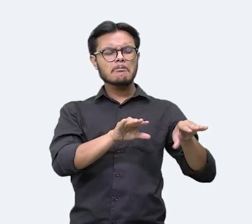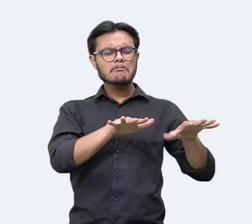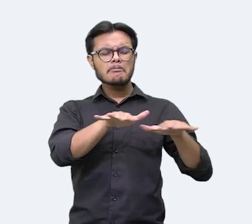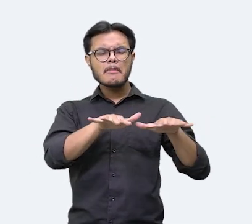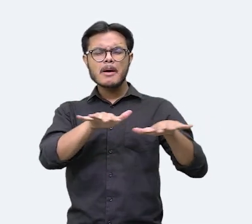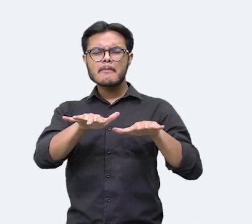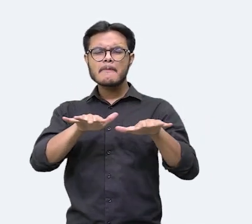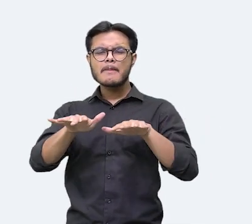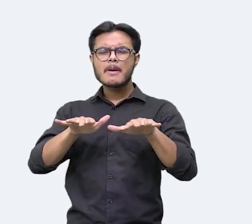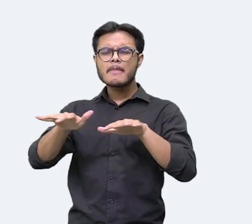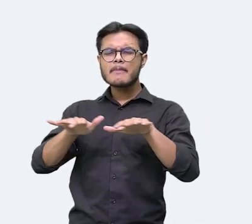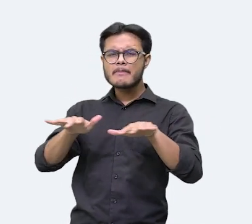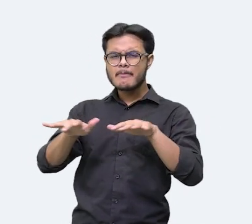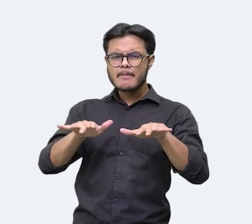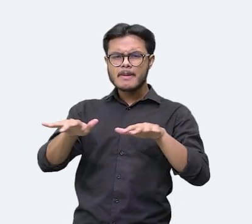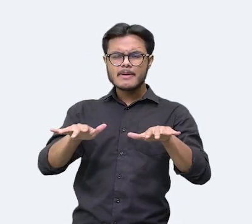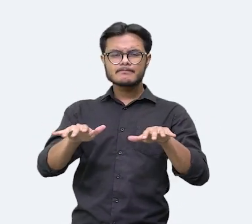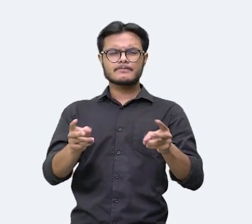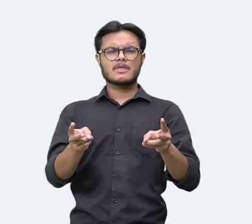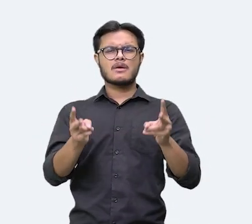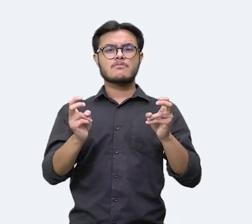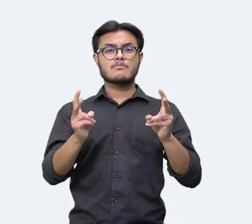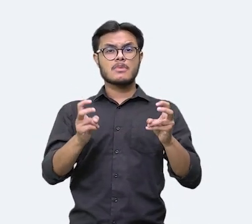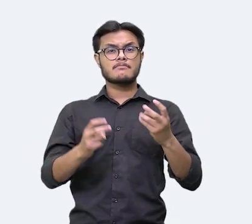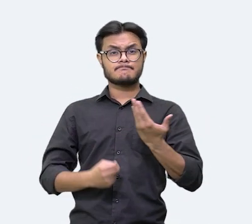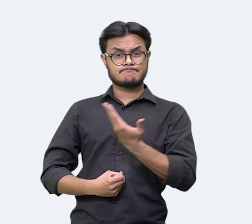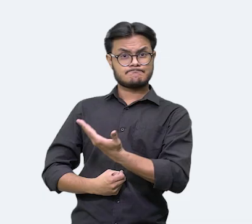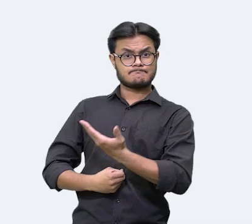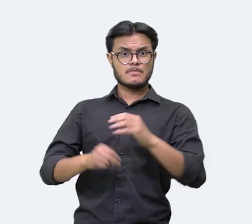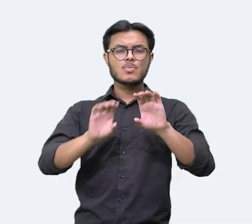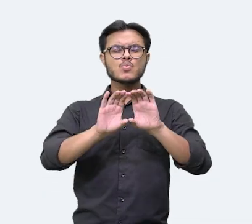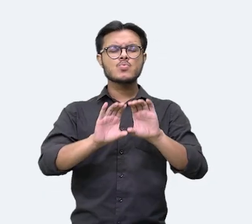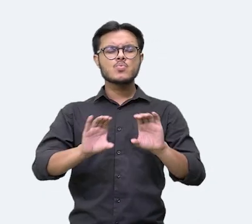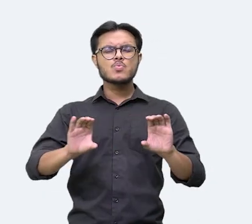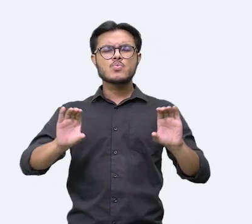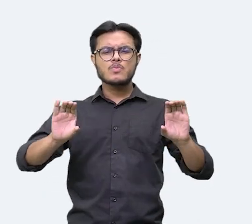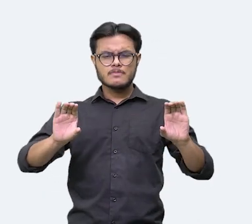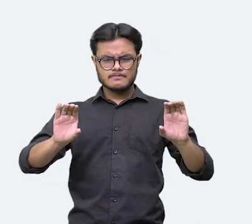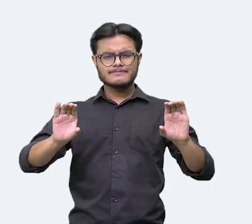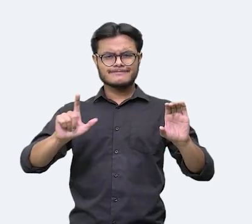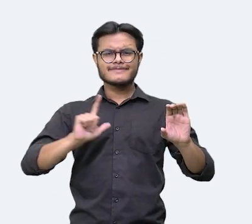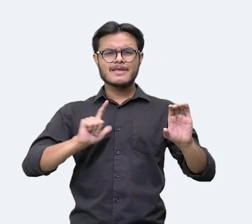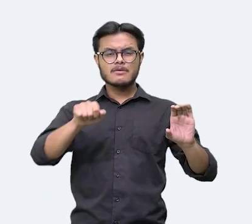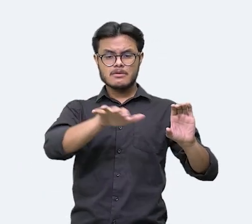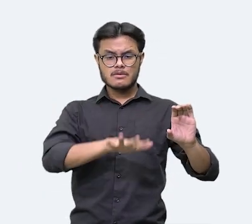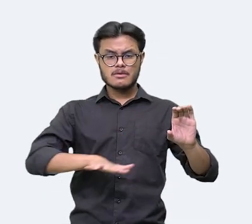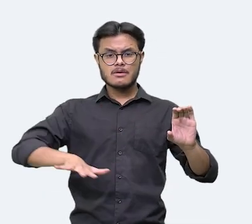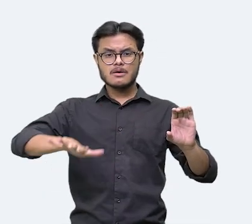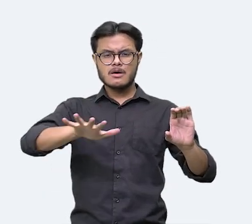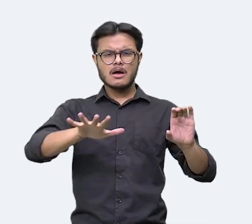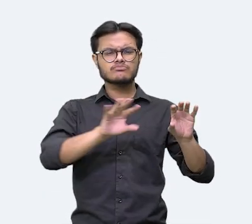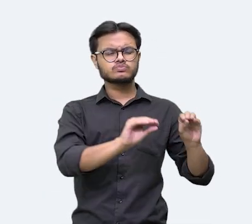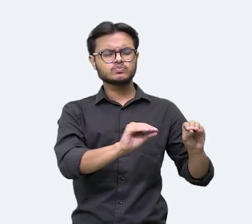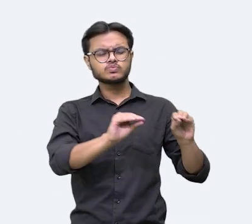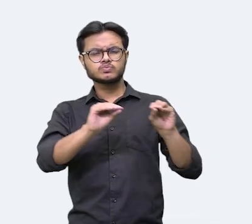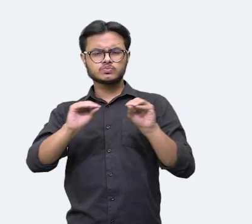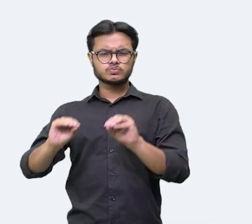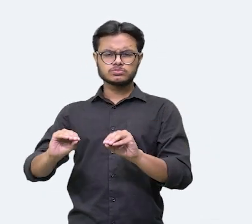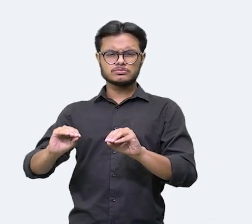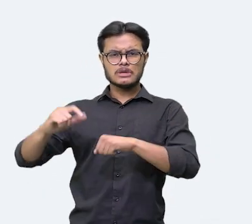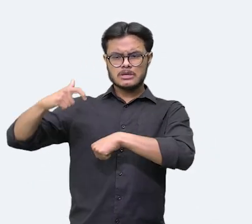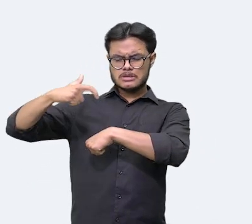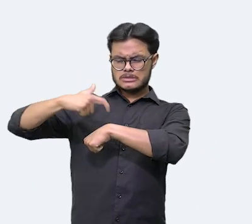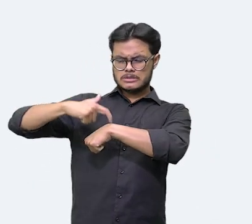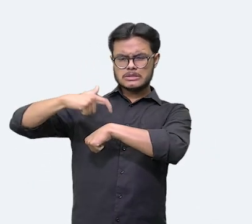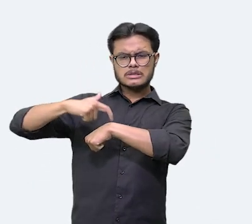imagem, um fio, onde nós temos aqui os portadores de carga atravessando uma área. Tá? E se nós medirmos a quantidade de